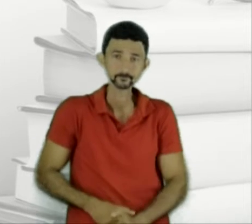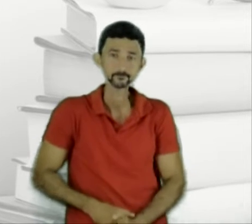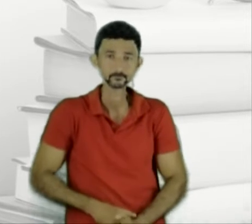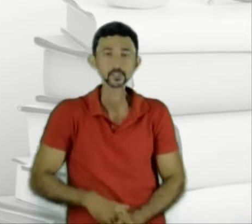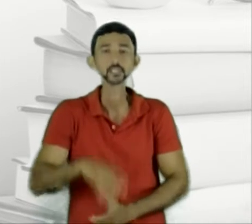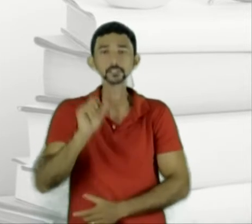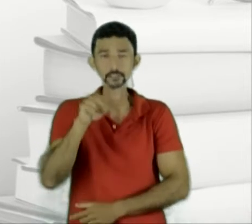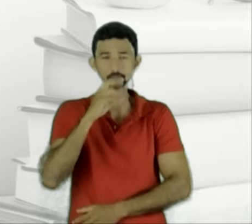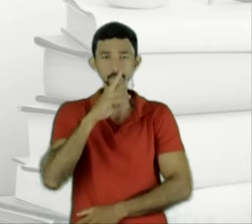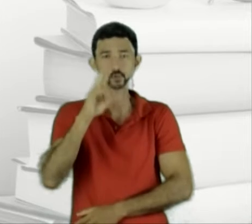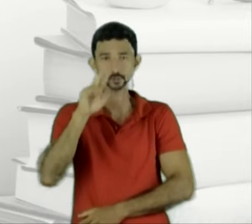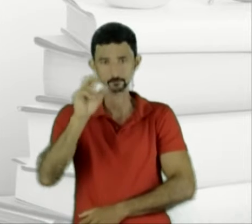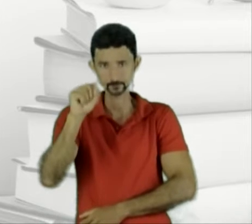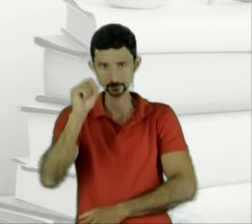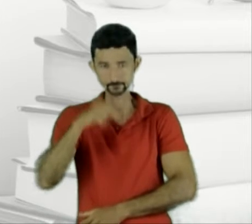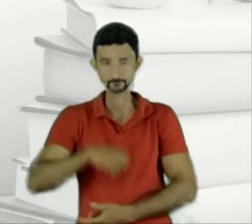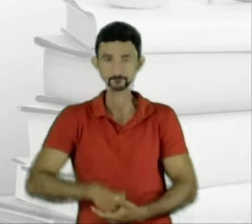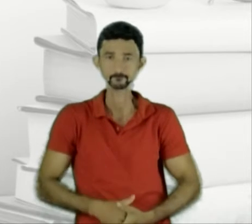eles são semelhantes.